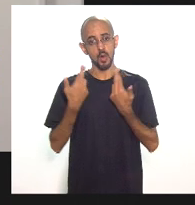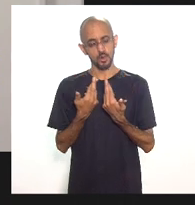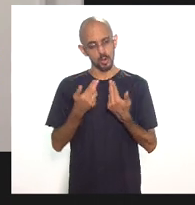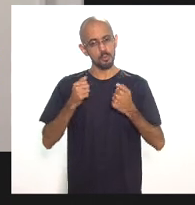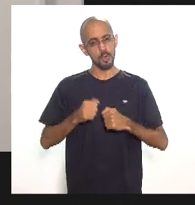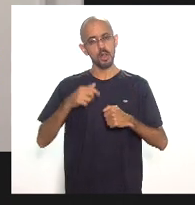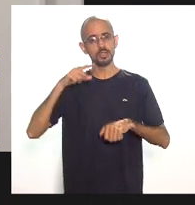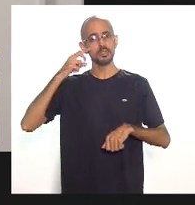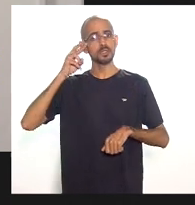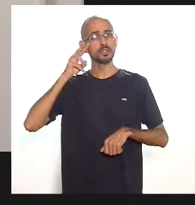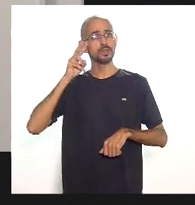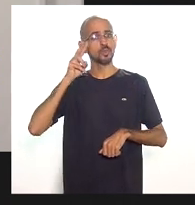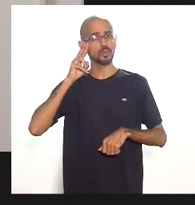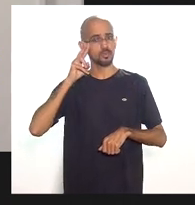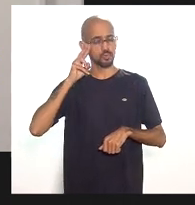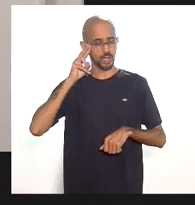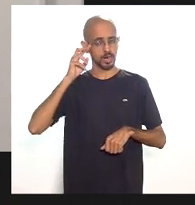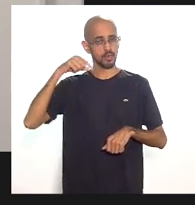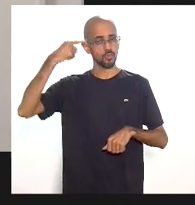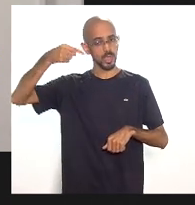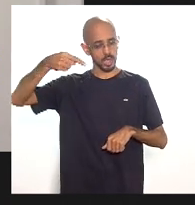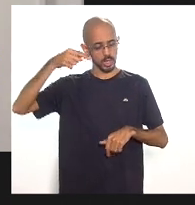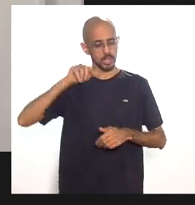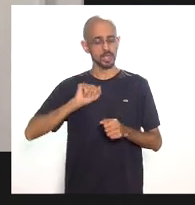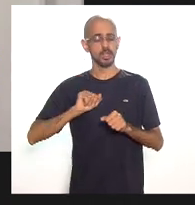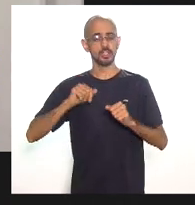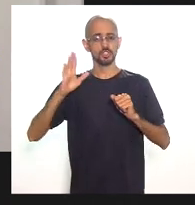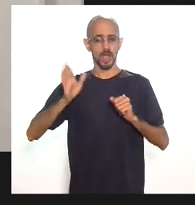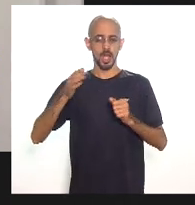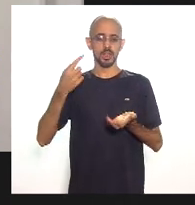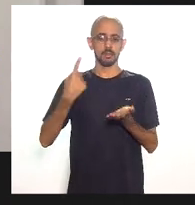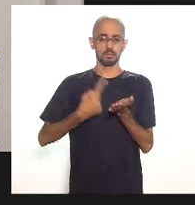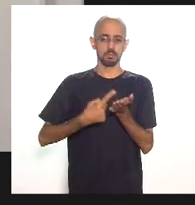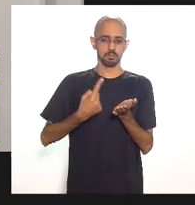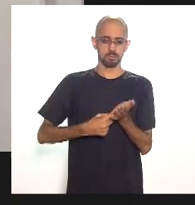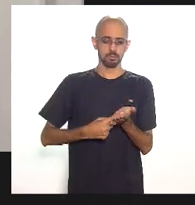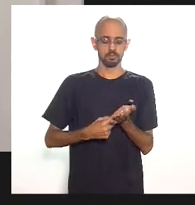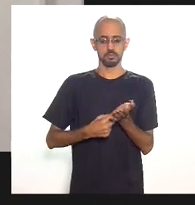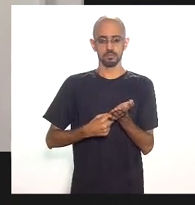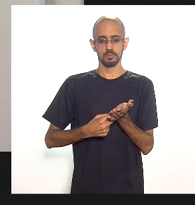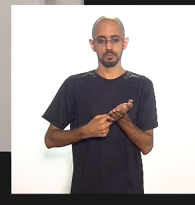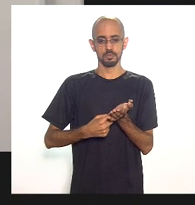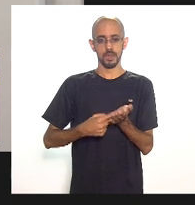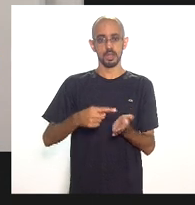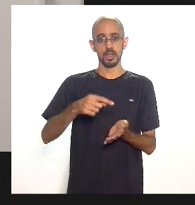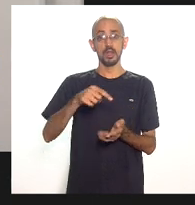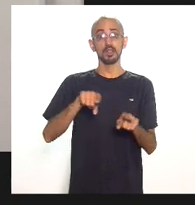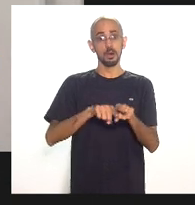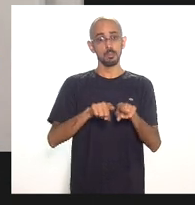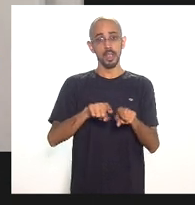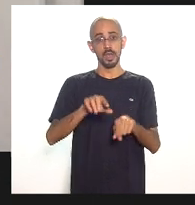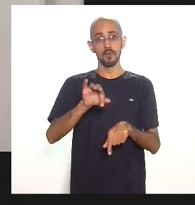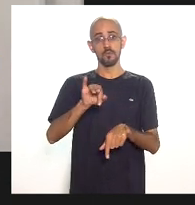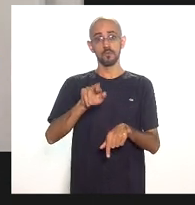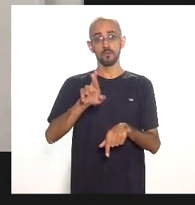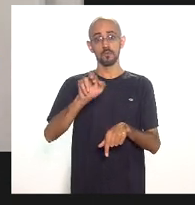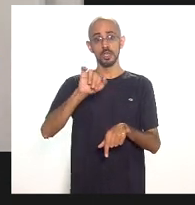na segunda-feira, já está a reunião da Firjan também